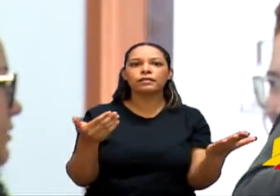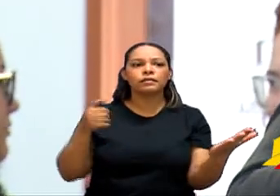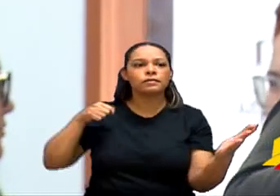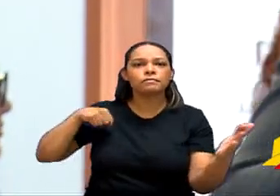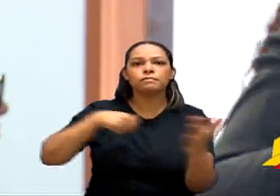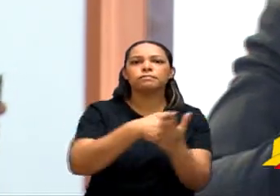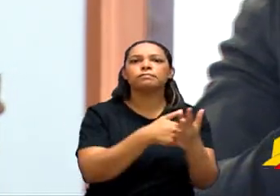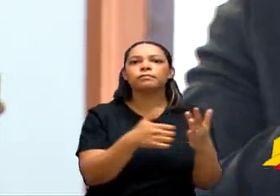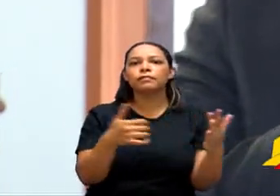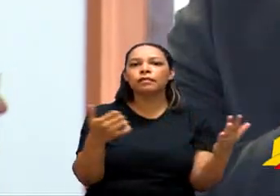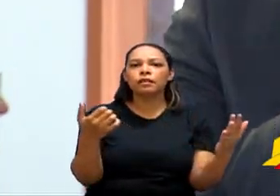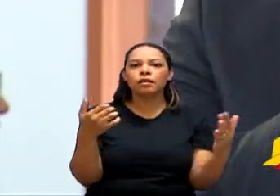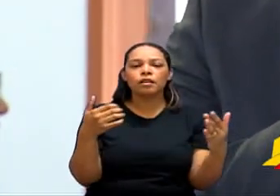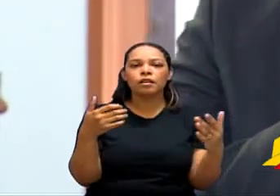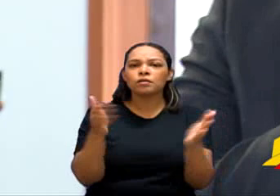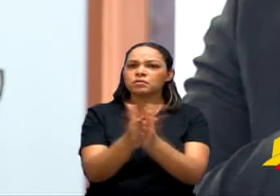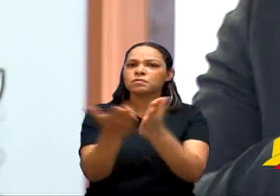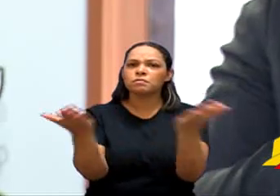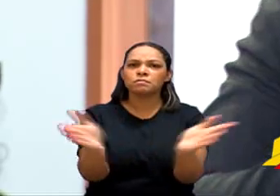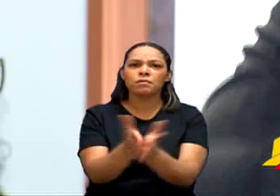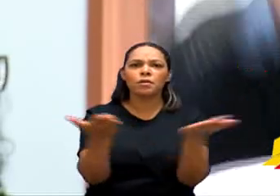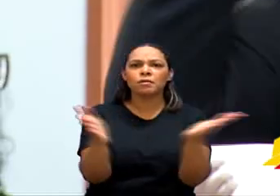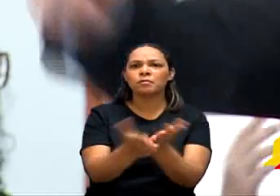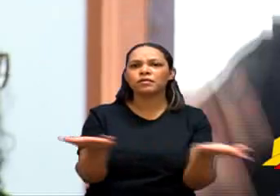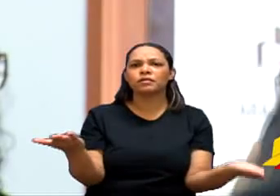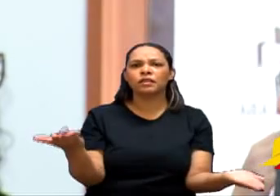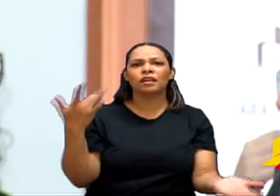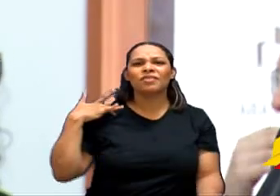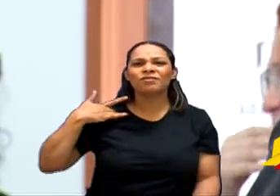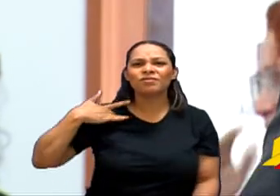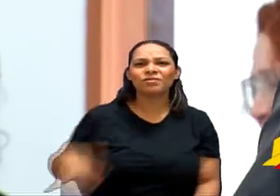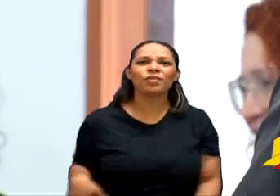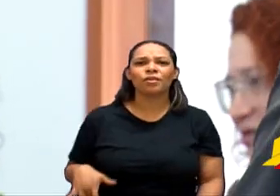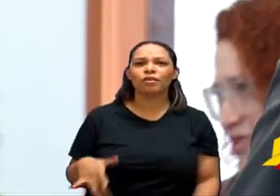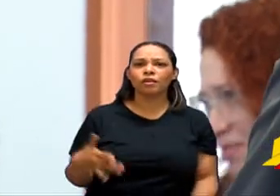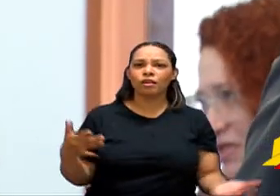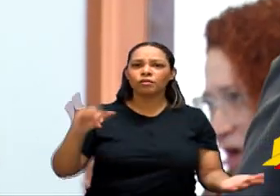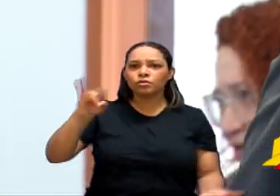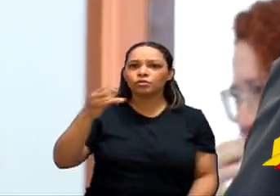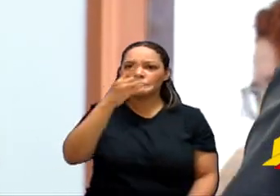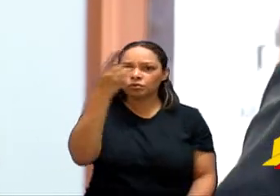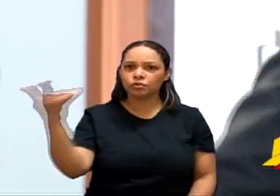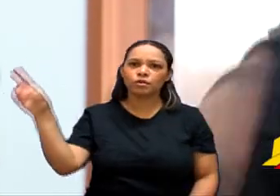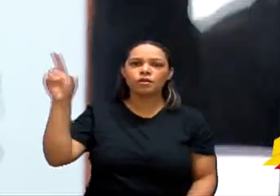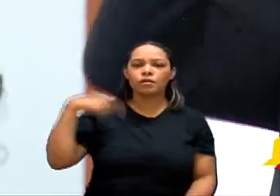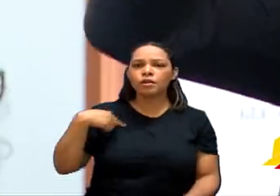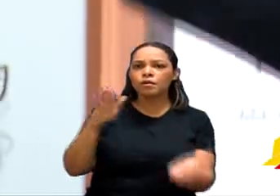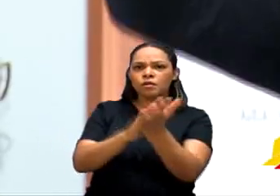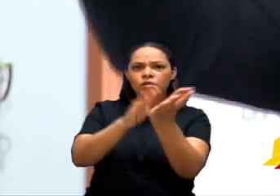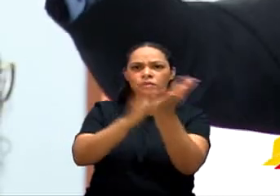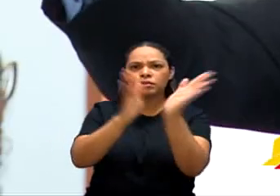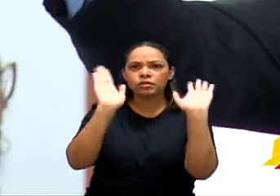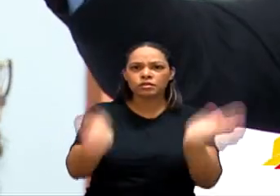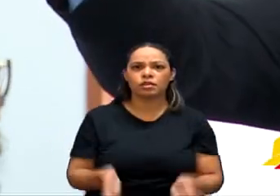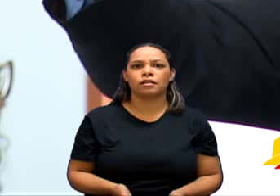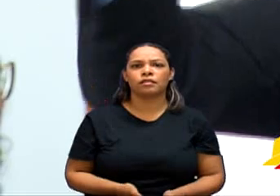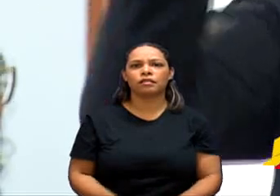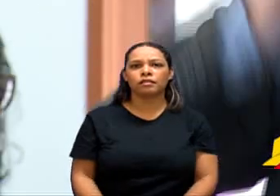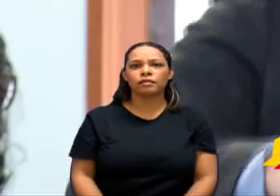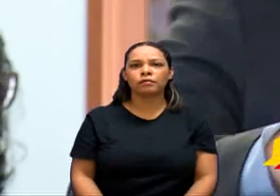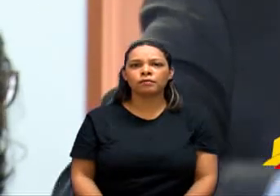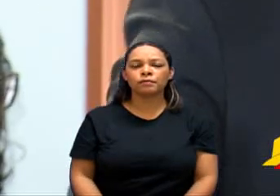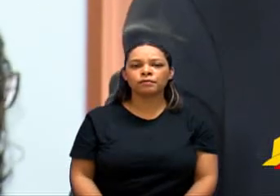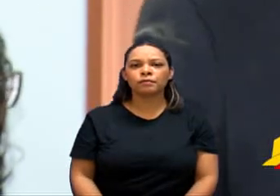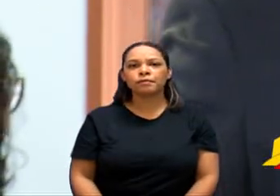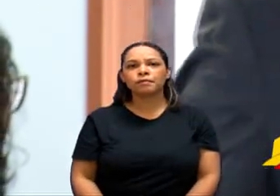pobres. Ele passou... Não, não estou falando do João. O João já elogiei aqui. Mas, vereador... Mas o partido dele... Vereador...